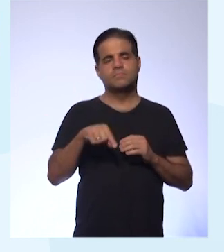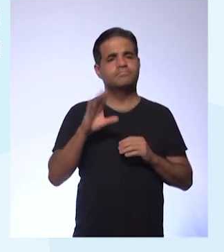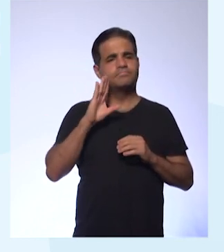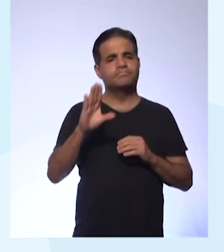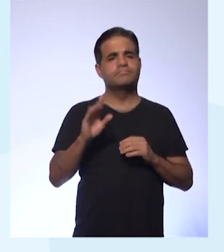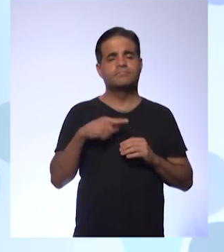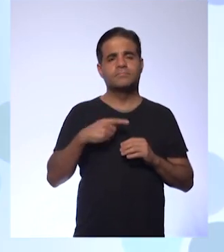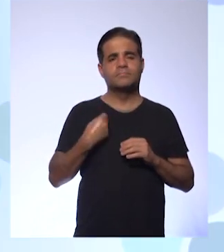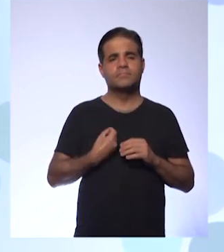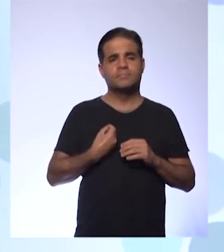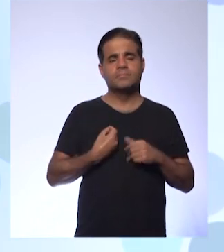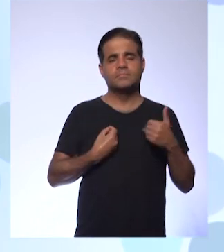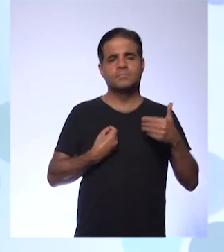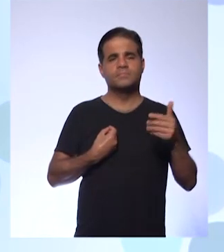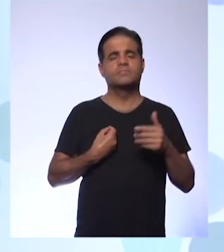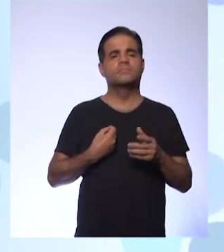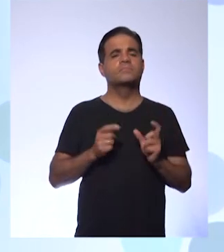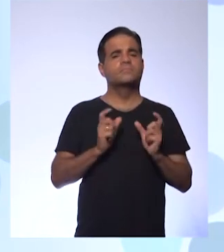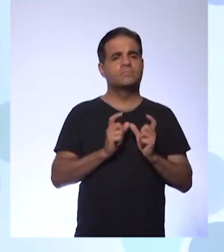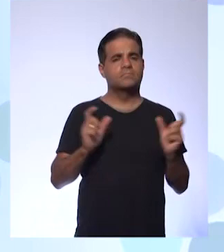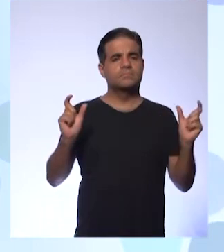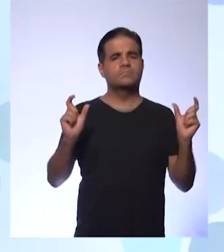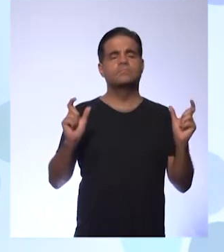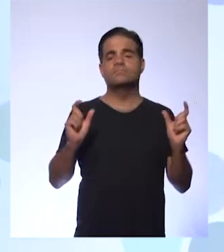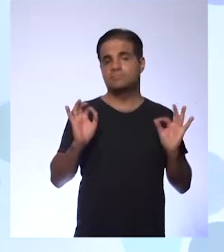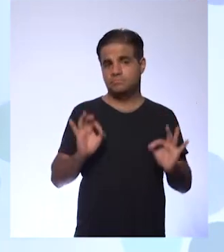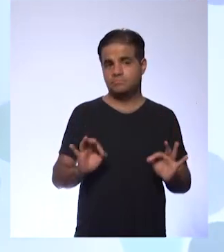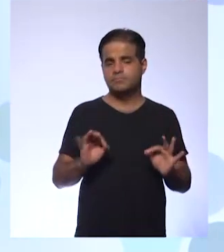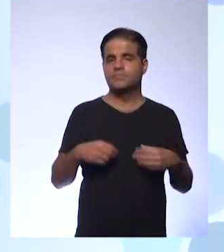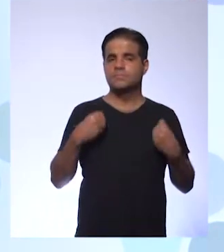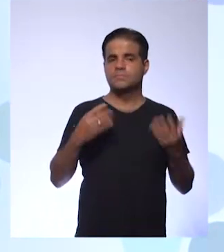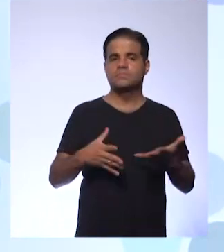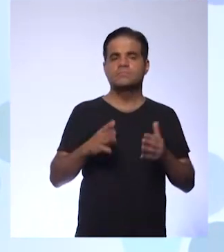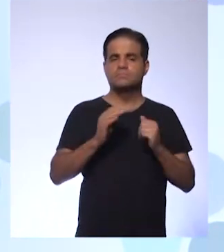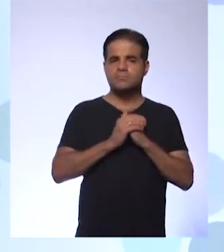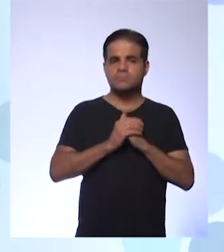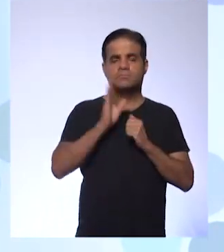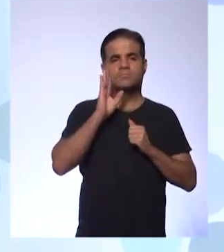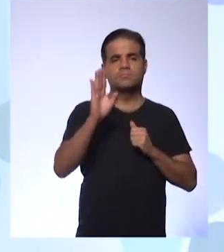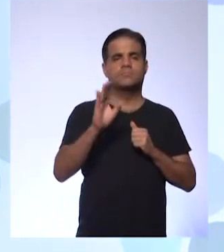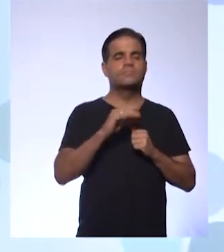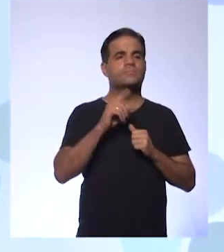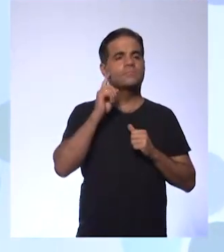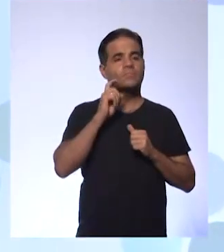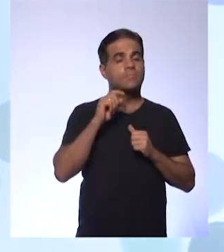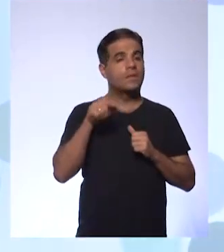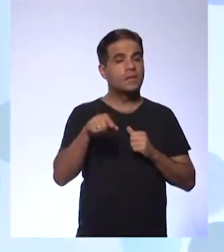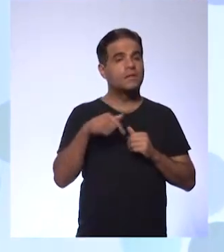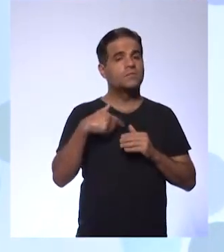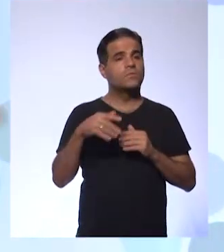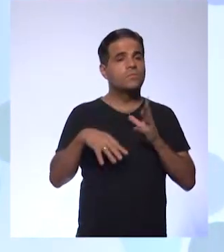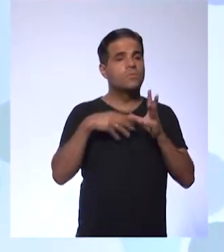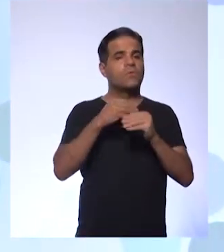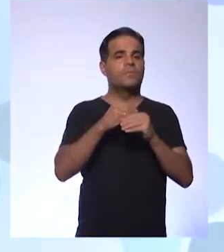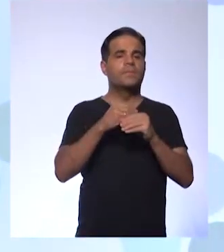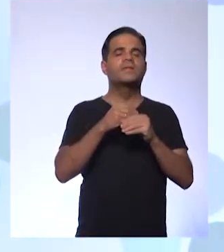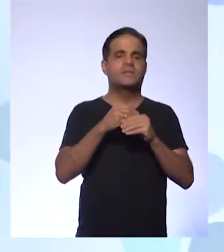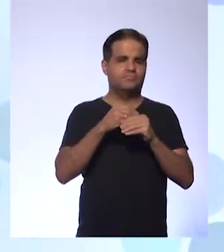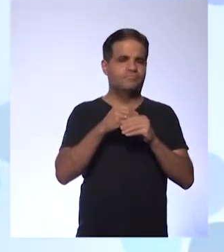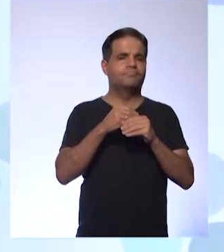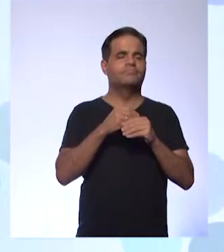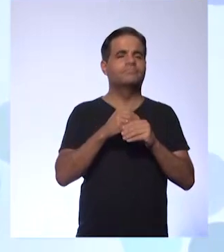ali estava no Foi Escrito. Uhum, Fizeram ideia? foi A gente certinho. deu uma oração Uhum. principal. Ali eles foram complementando com